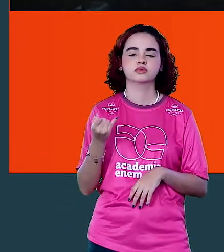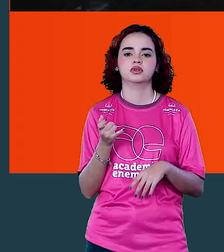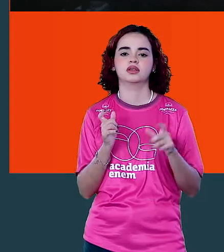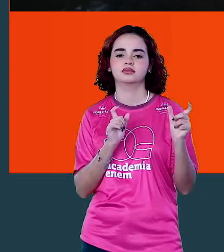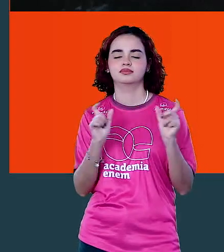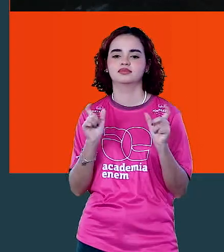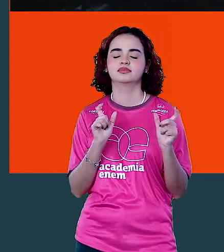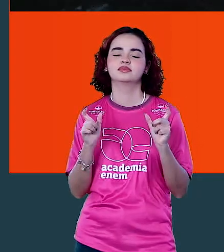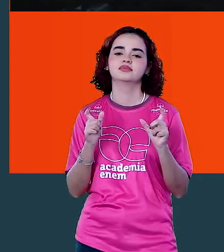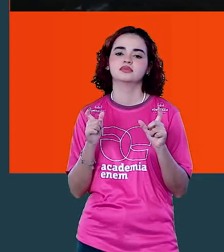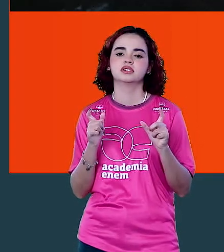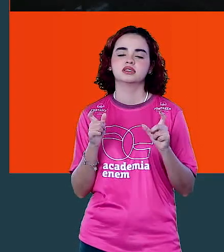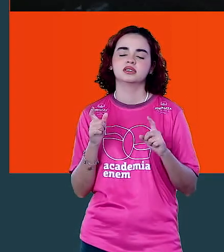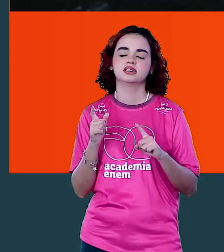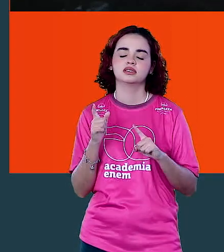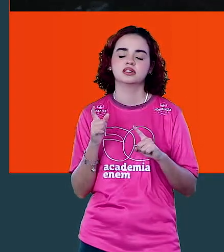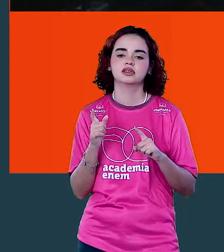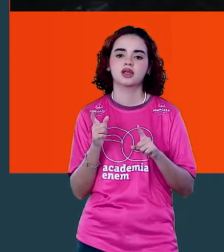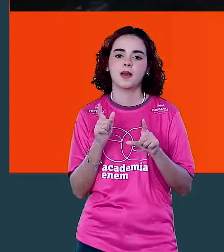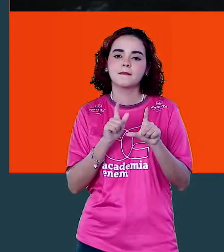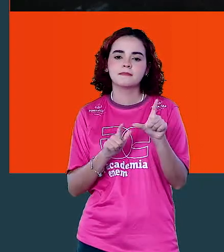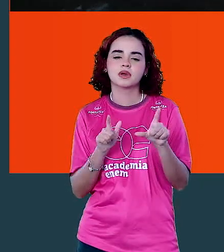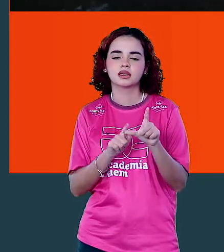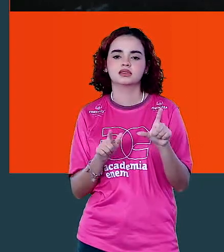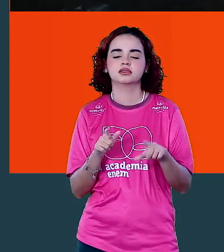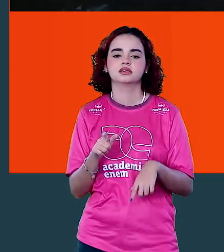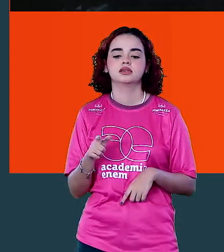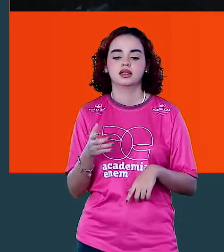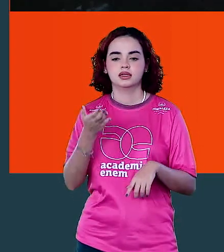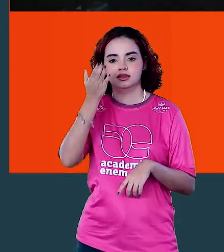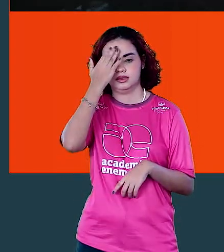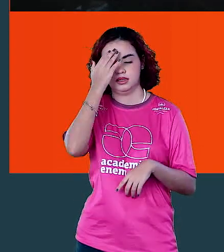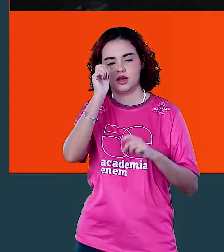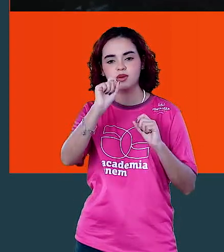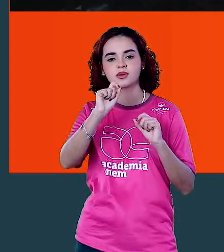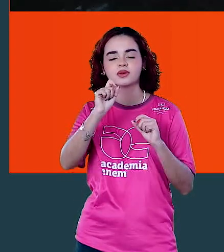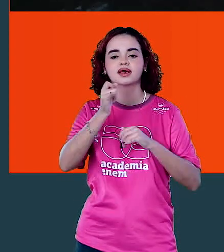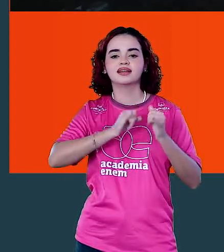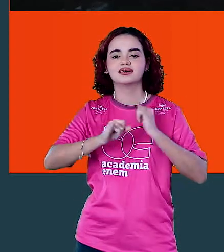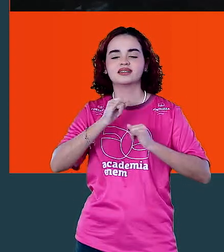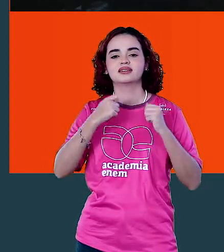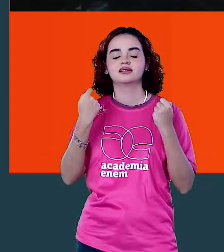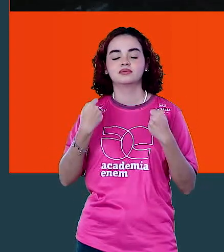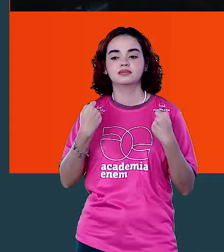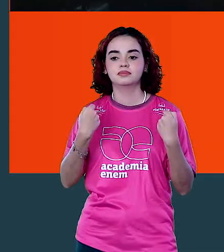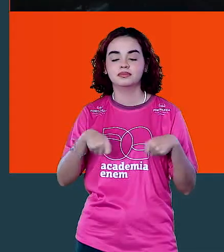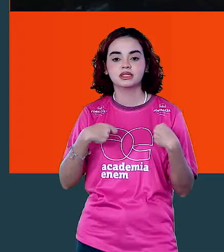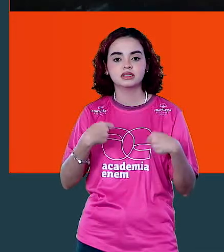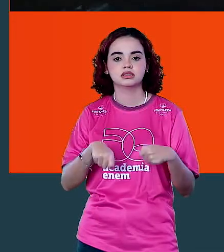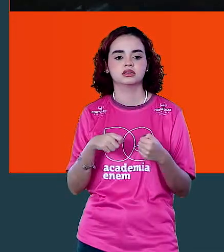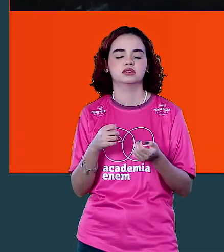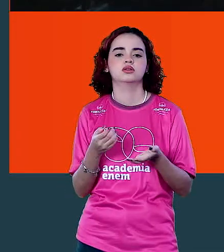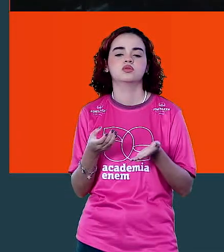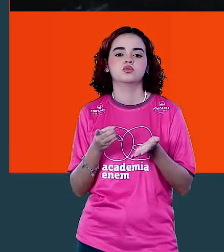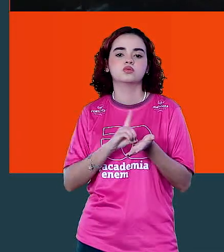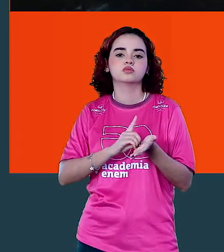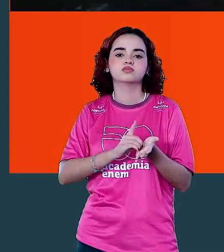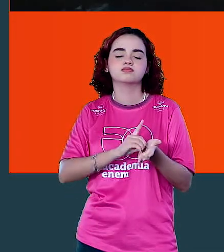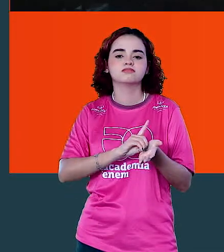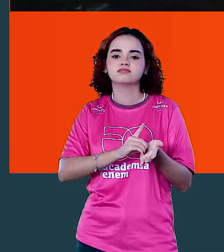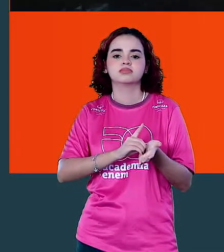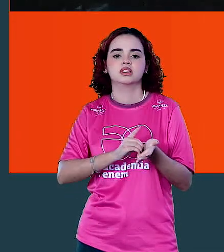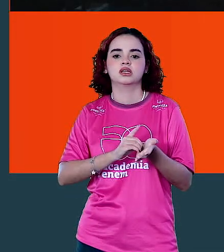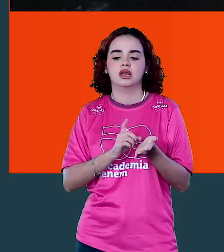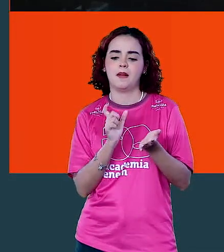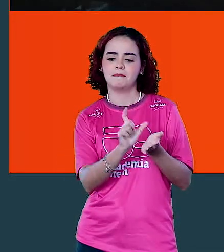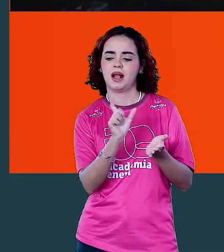até falei na aula passada que eu vim aqui para vocês. Para a gente entender química, a gente precisa de um dicionário específico da química. Porque são muitas palavrinhas, né?